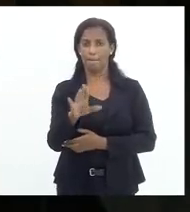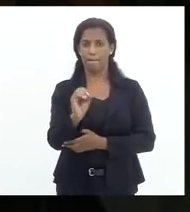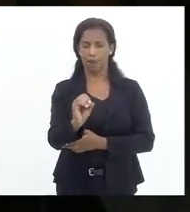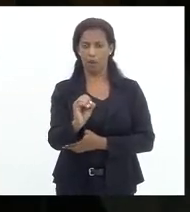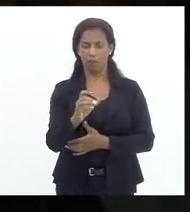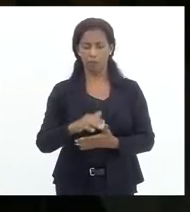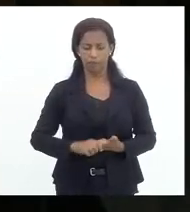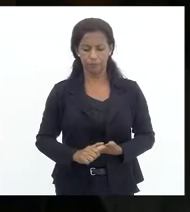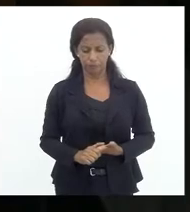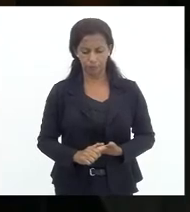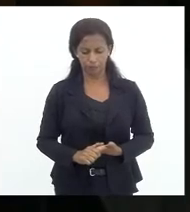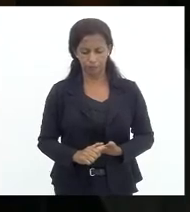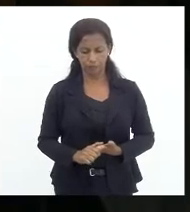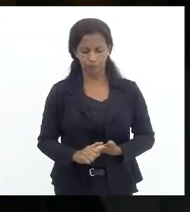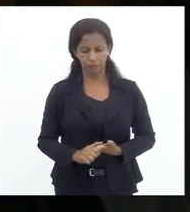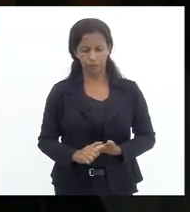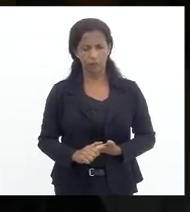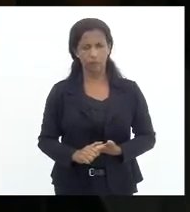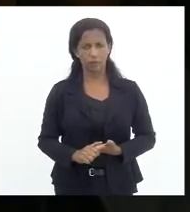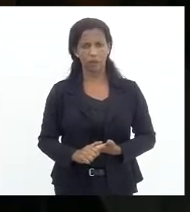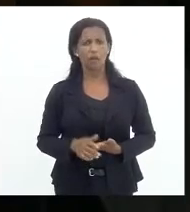vinha mantendo